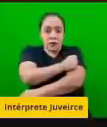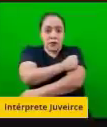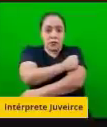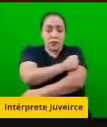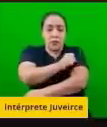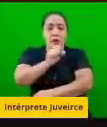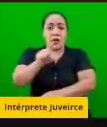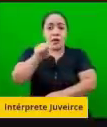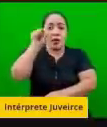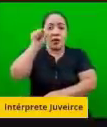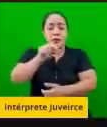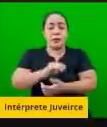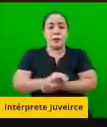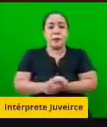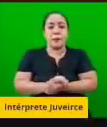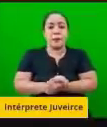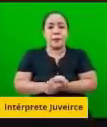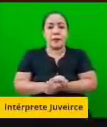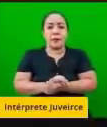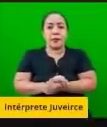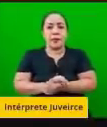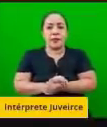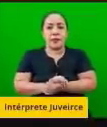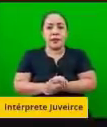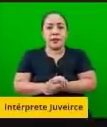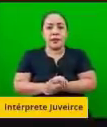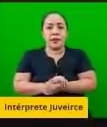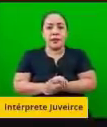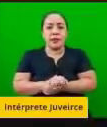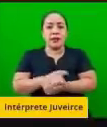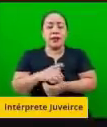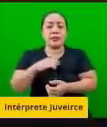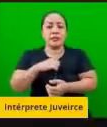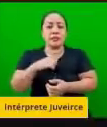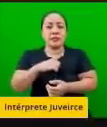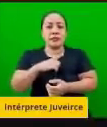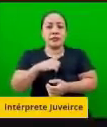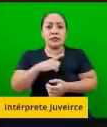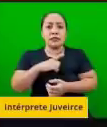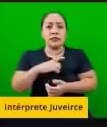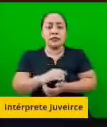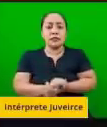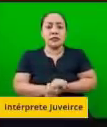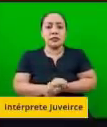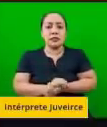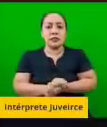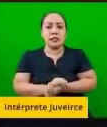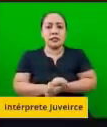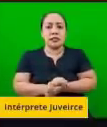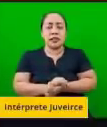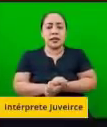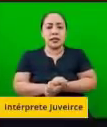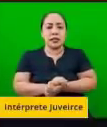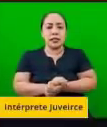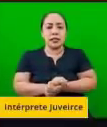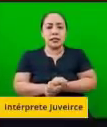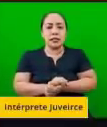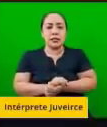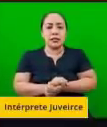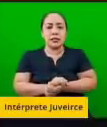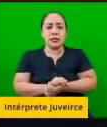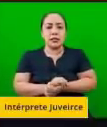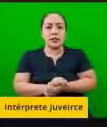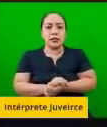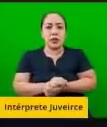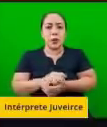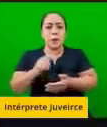vai tratar sobre o papel, discutir o papel das culturas letradas e não letradas e